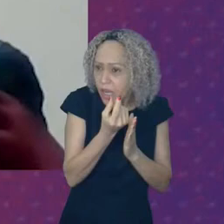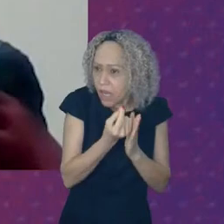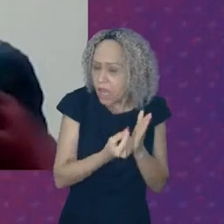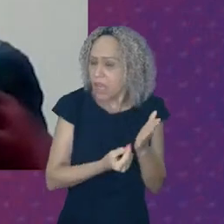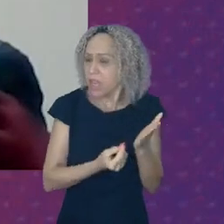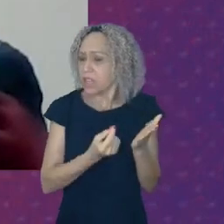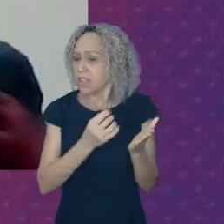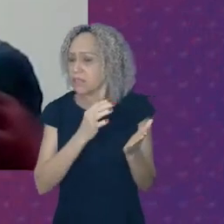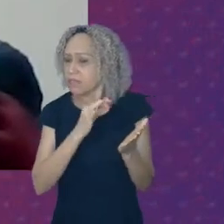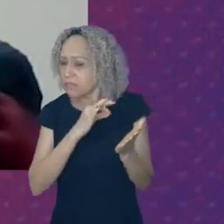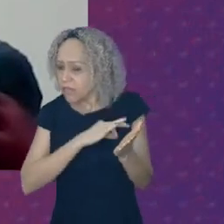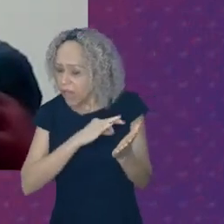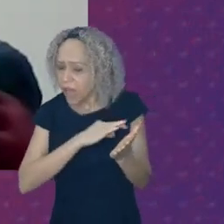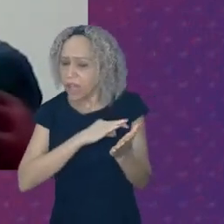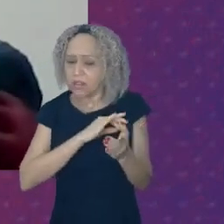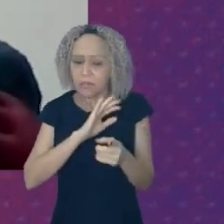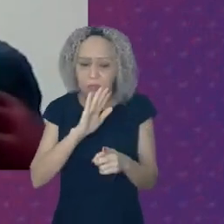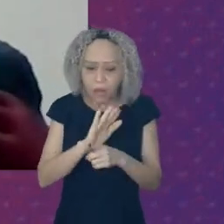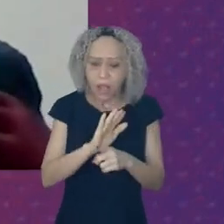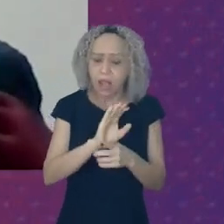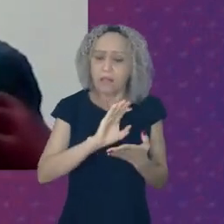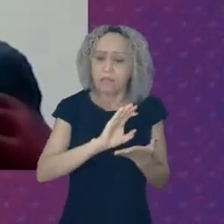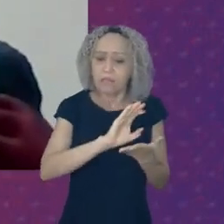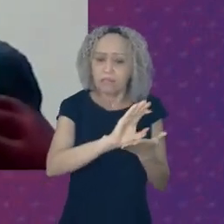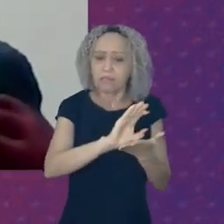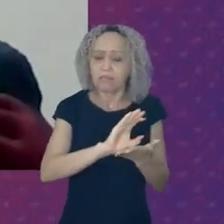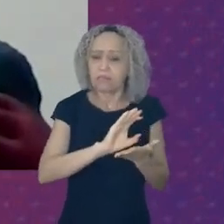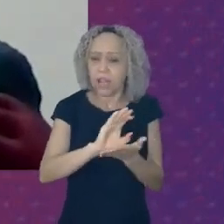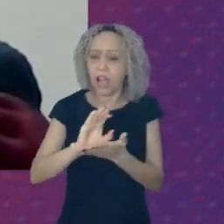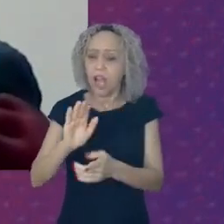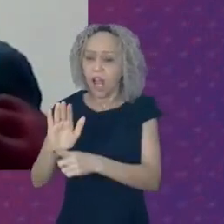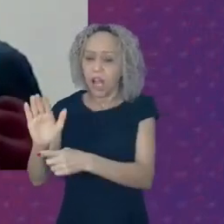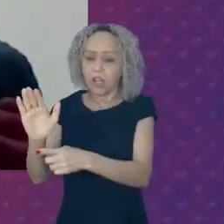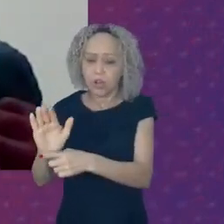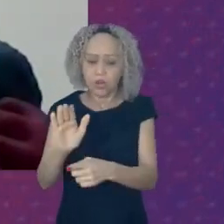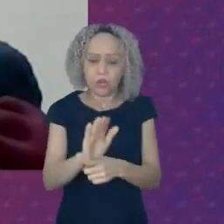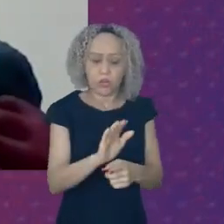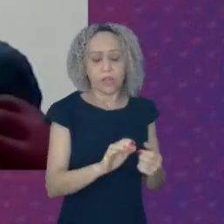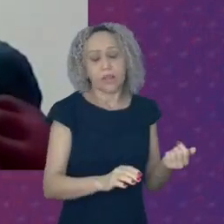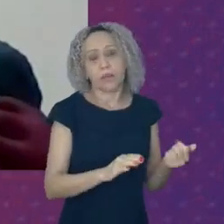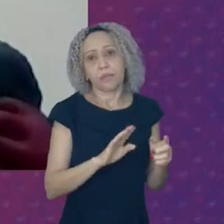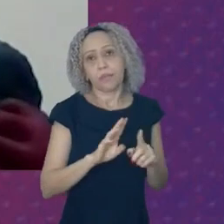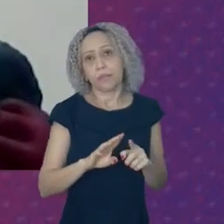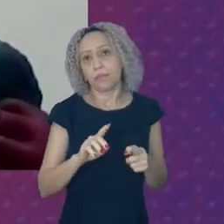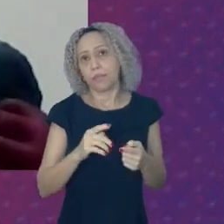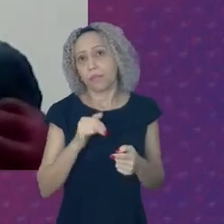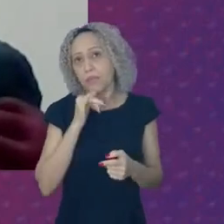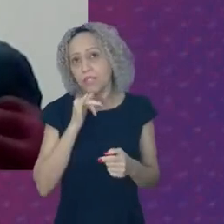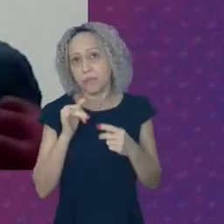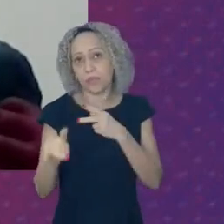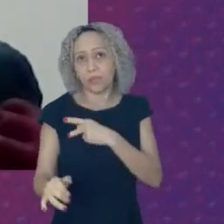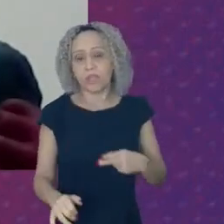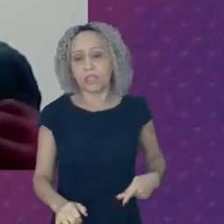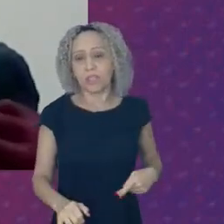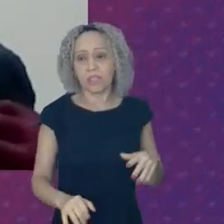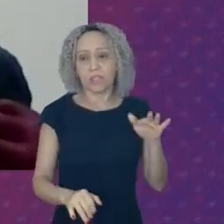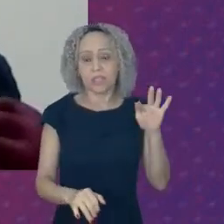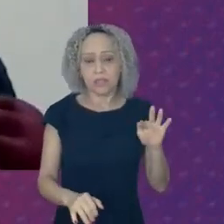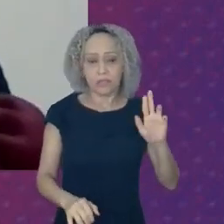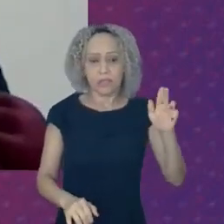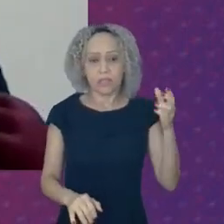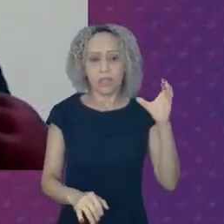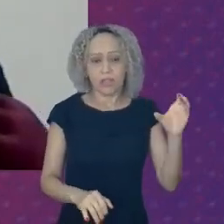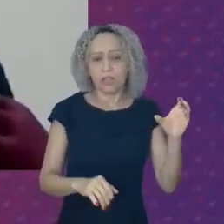no governo do presidente Fernando Henrique Cardoso. Então, a gente tinha Bolsa Escola, Bolsa Alimentação, Cartão